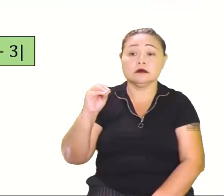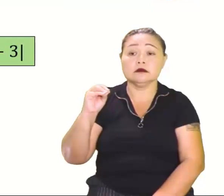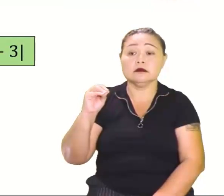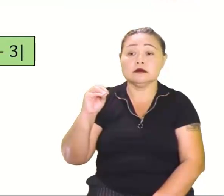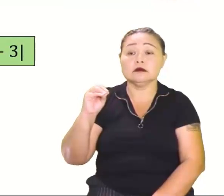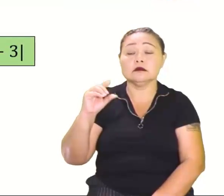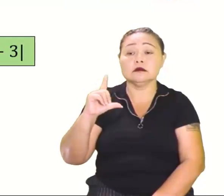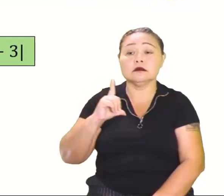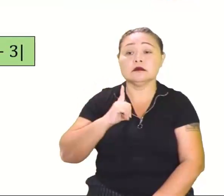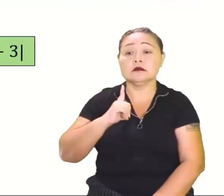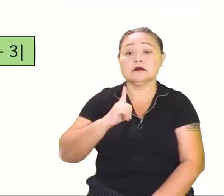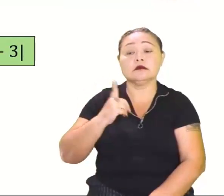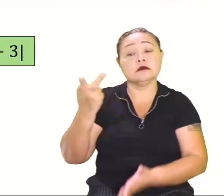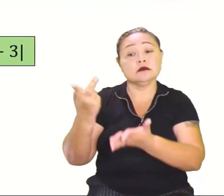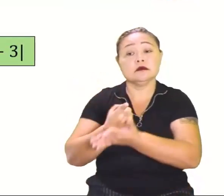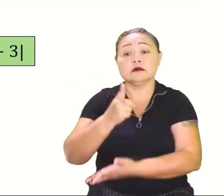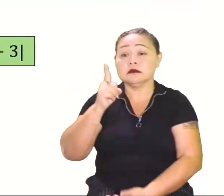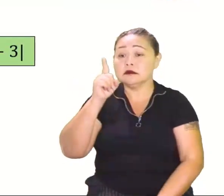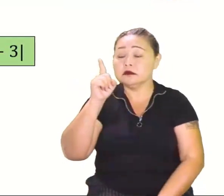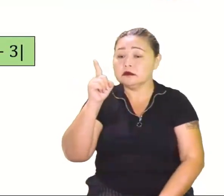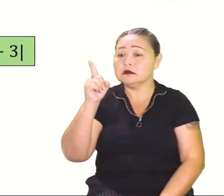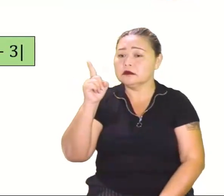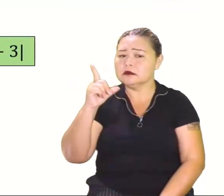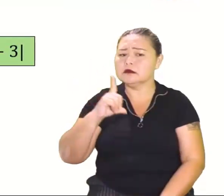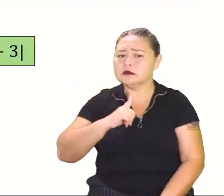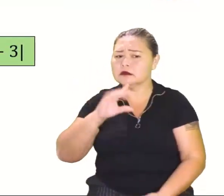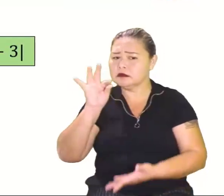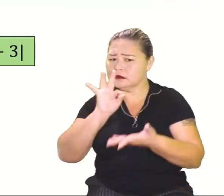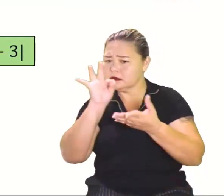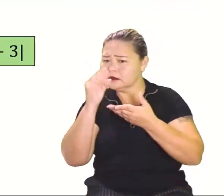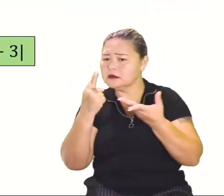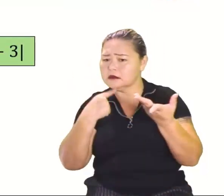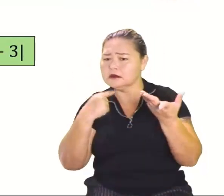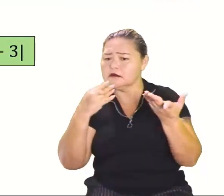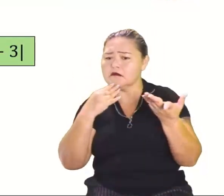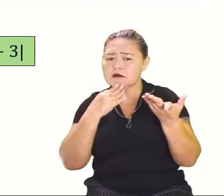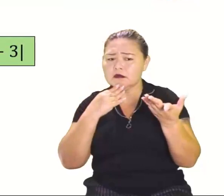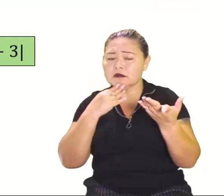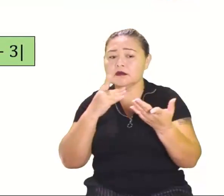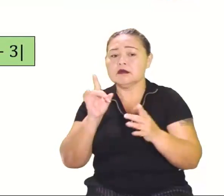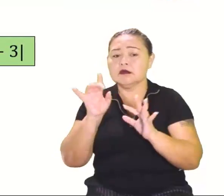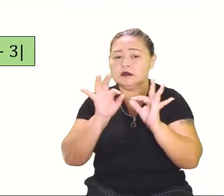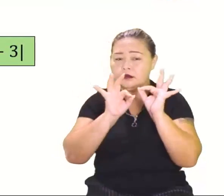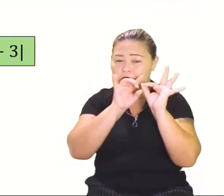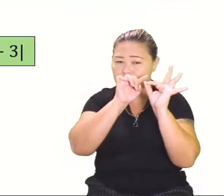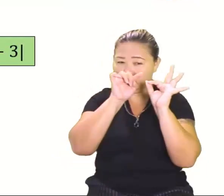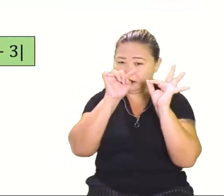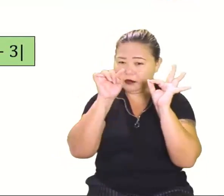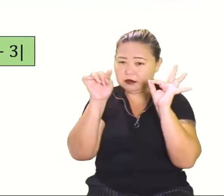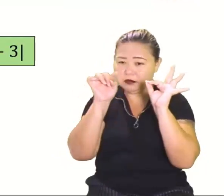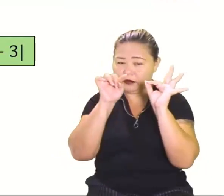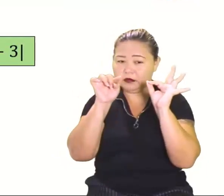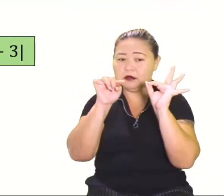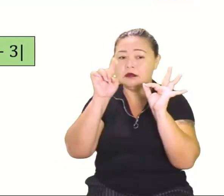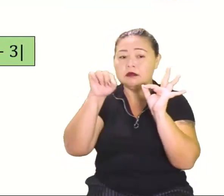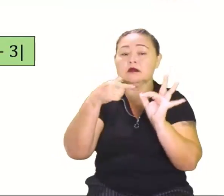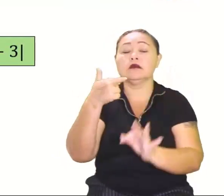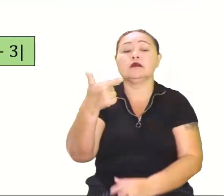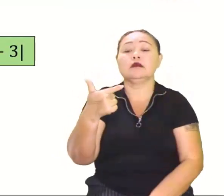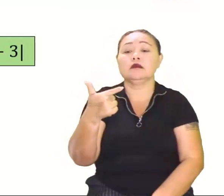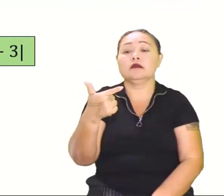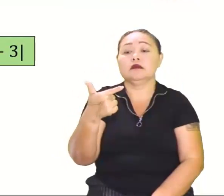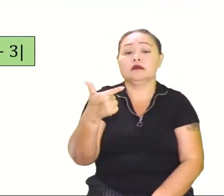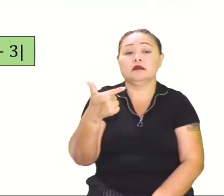2. Ah, tá, tem um errinho aqui, por isso que eu vi que tem uma bolinha fora do lugar. Vamos lá. Desalinhada. Se fosse 1, daria